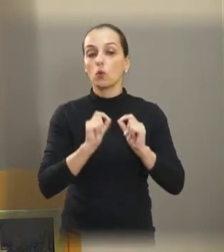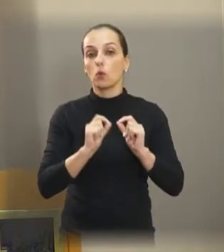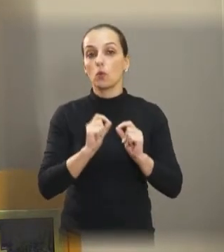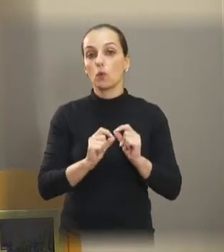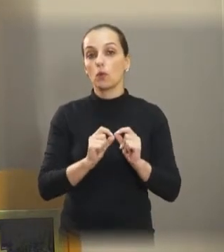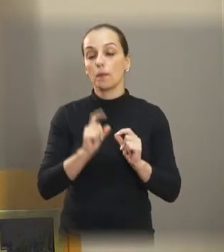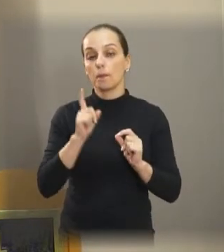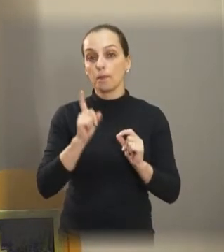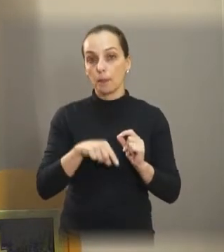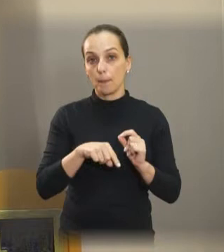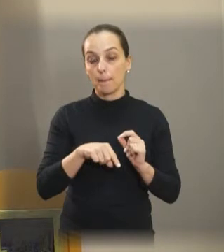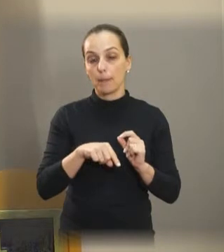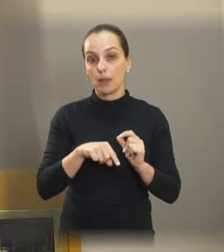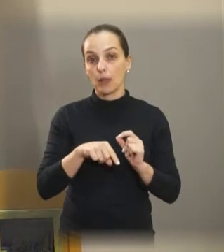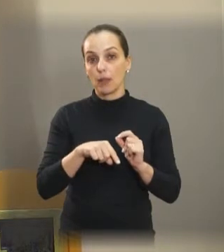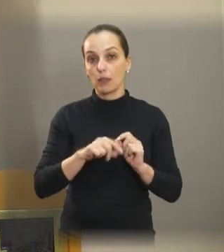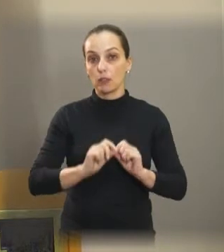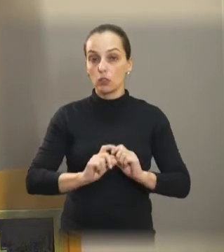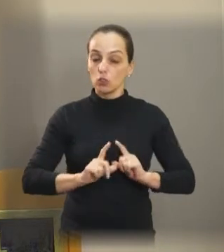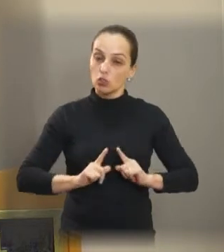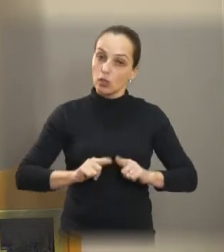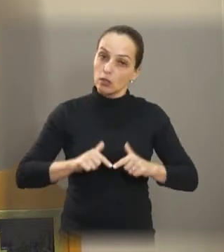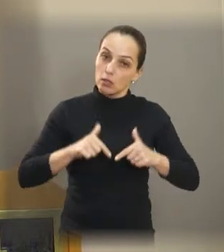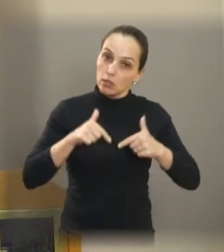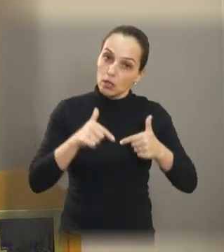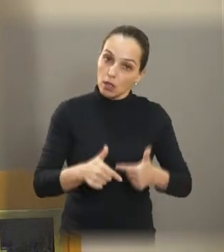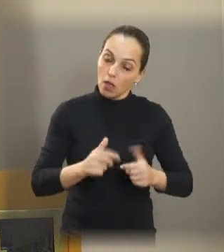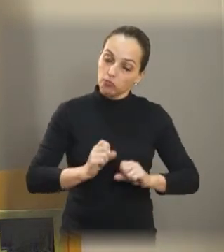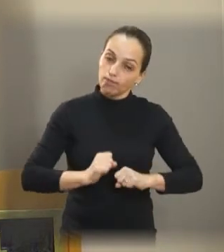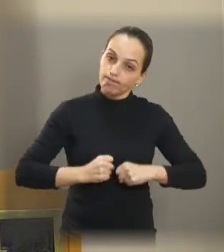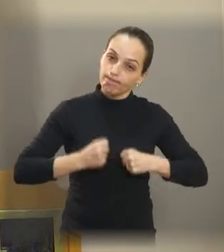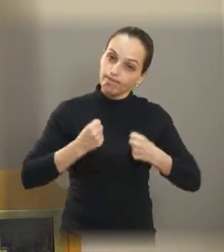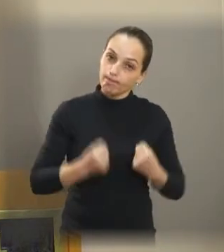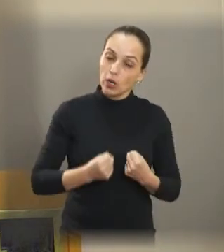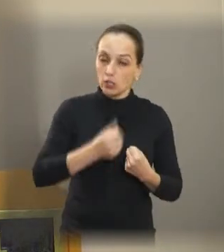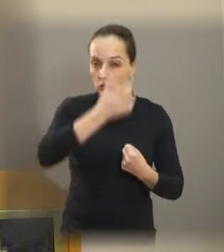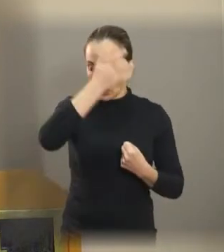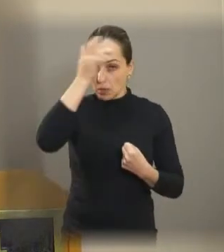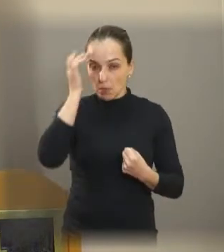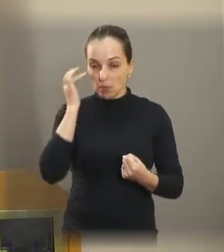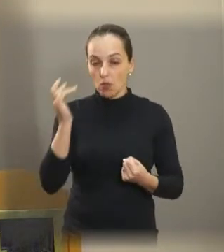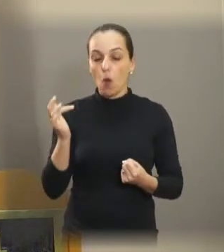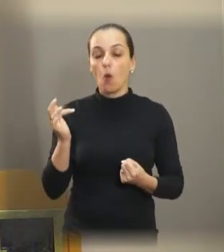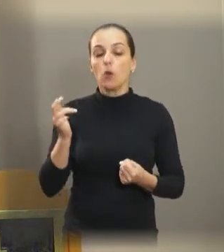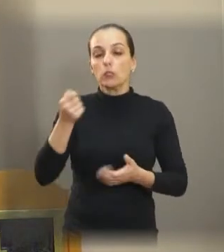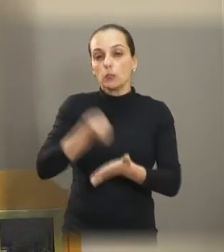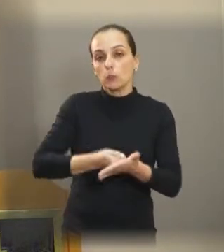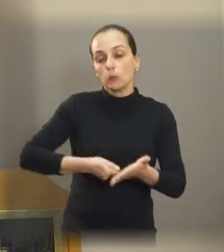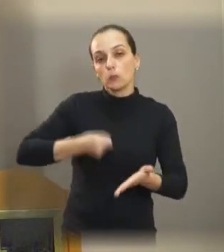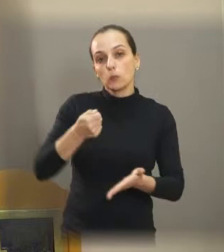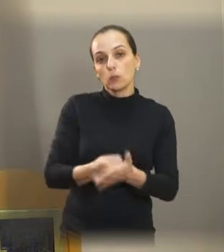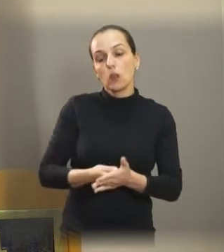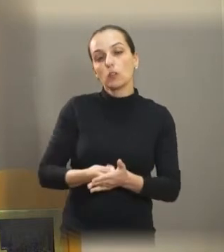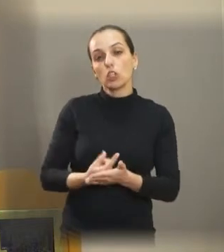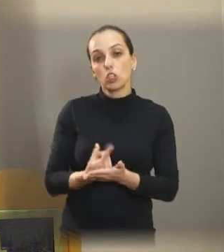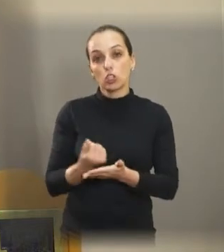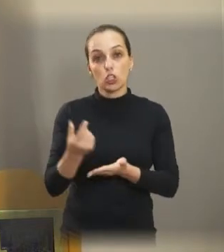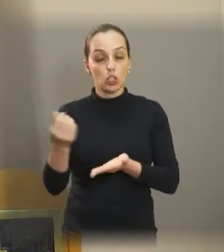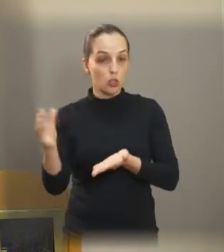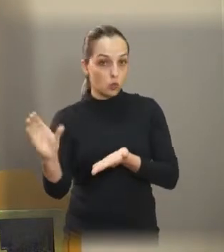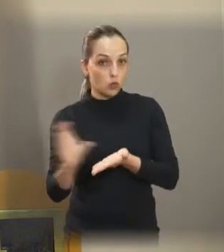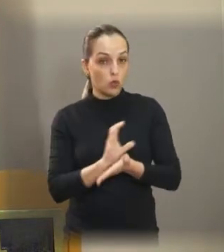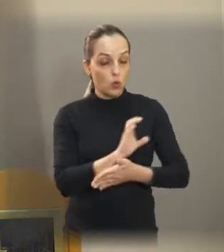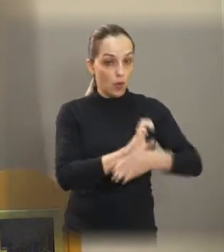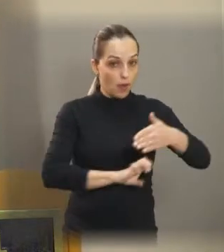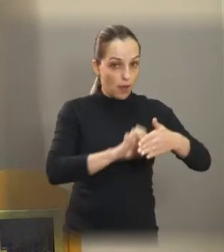foi fruto aí da dedicação de muita gente, de emendas parlamentares, de empresários que